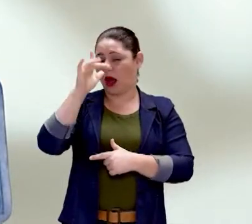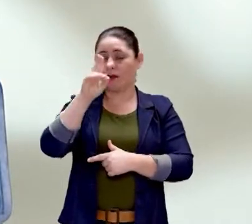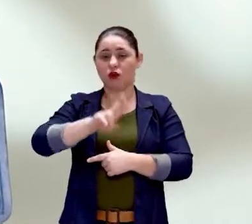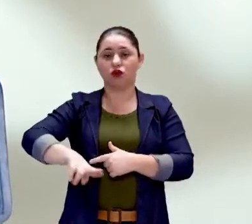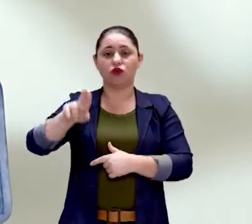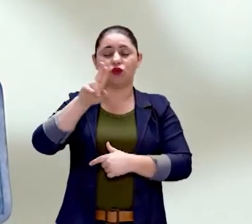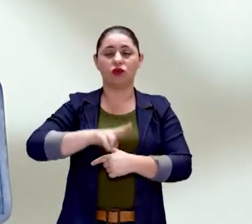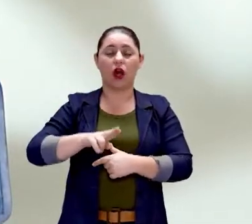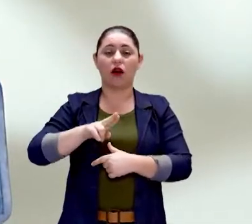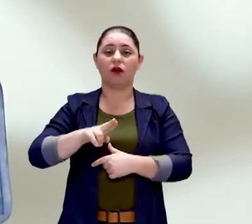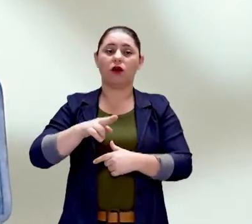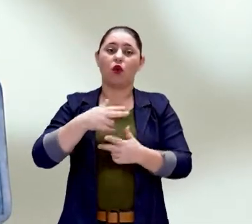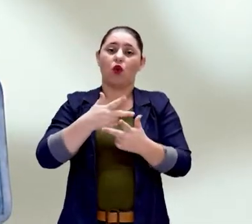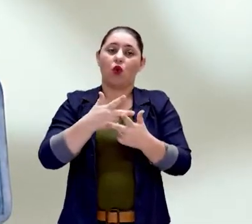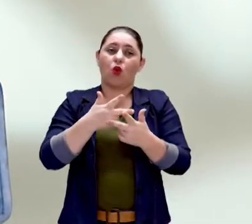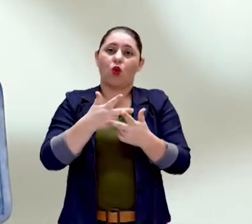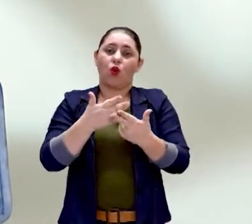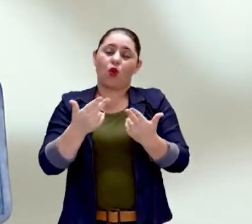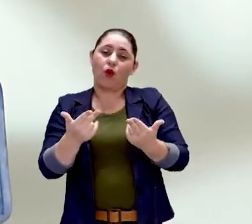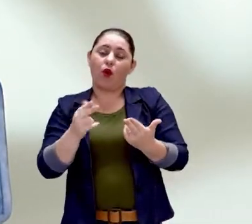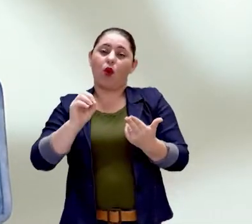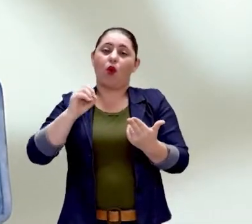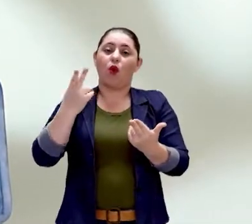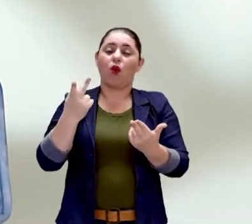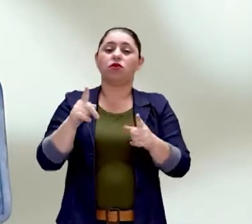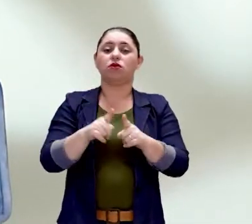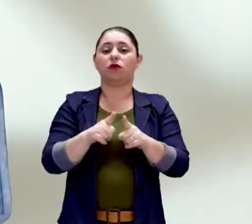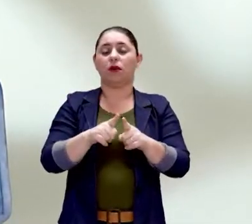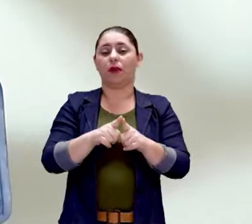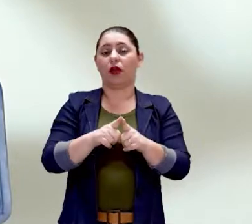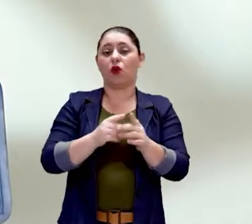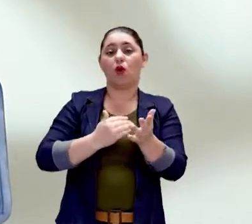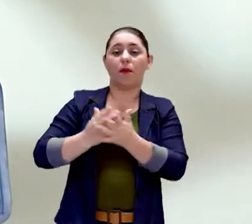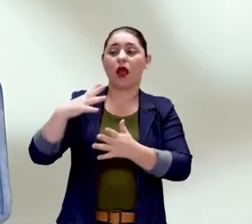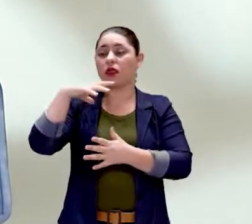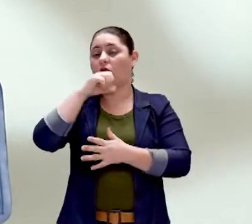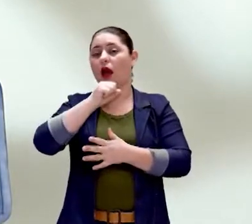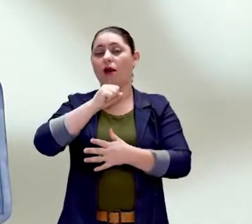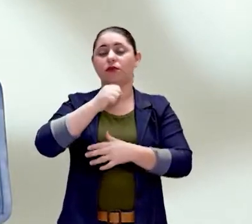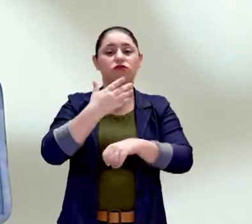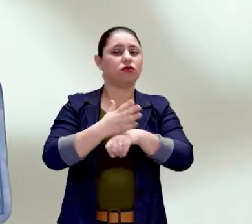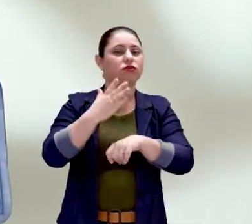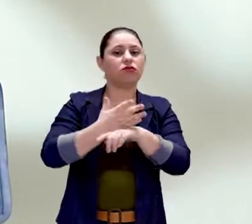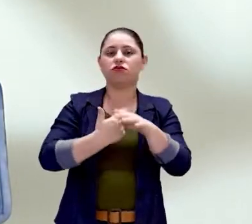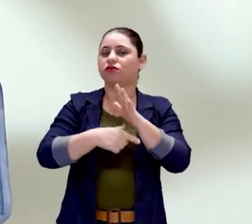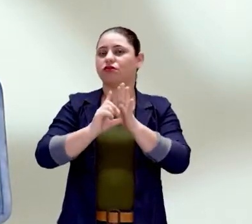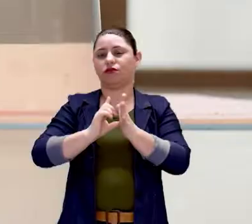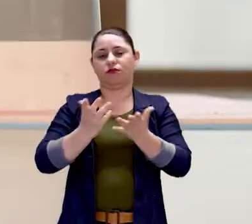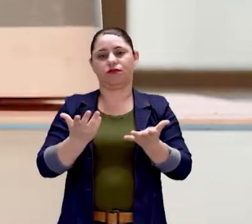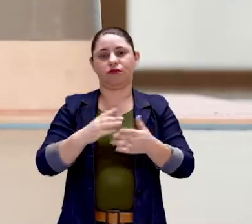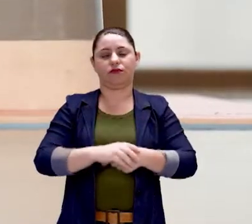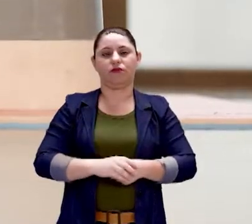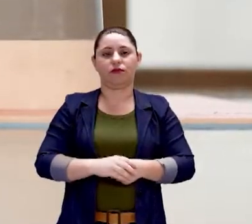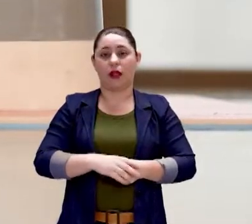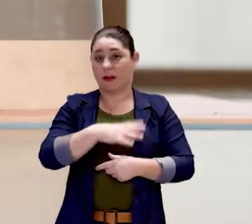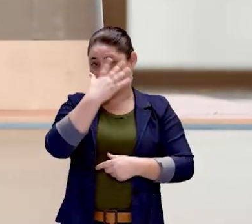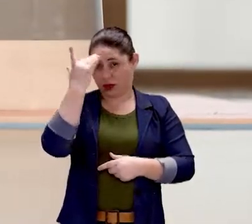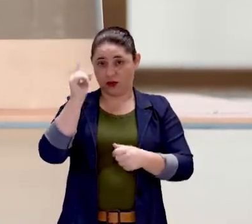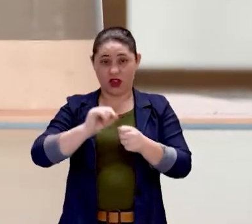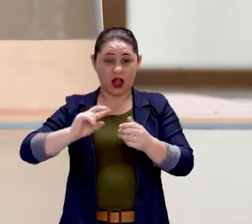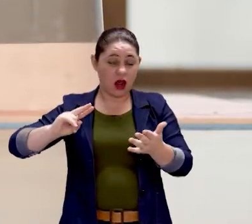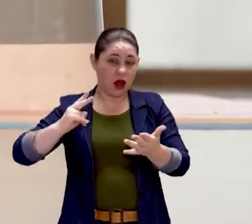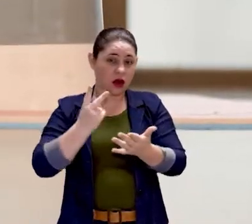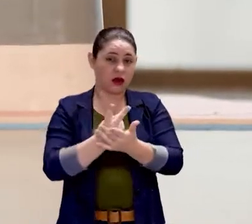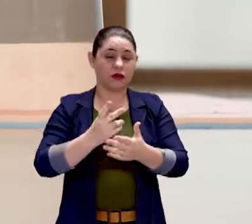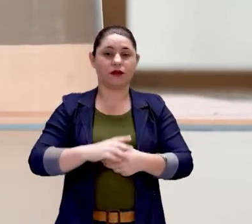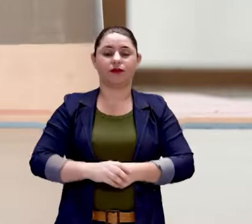algum equipamento ou pela má aplicação dessa atividade física em si. Ela está fazendo de